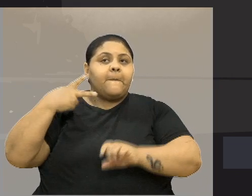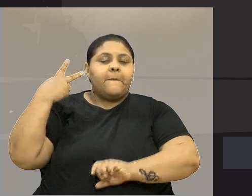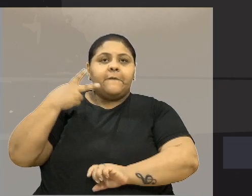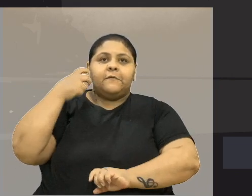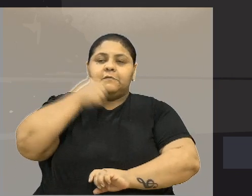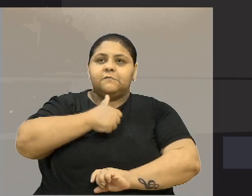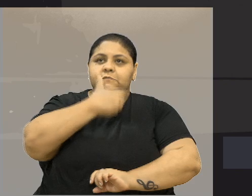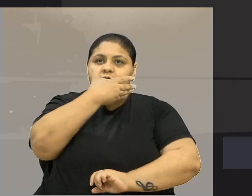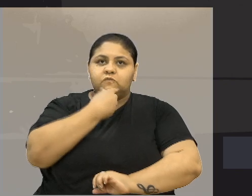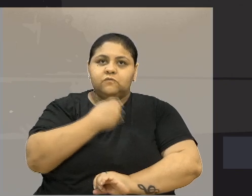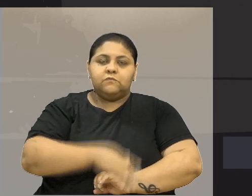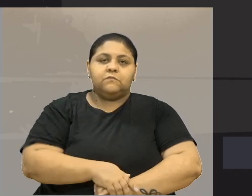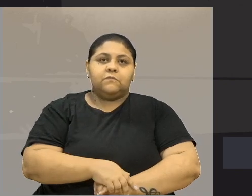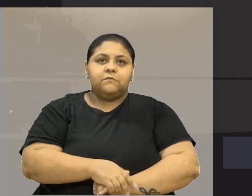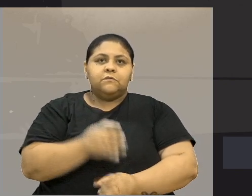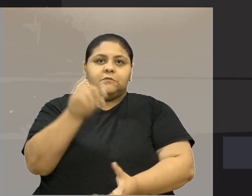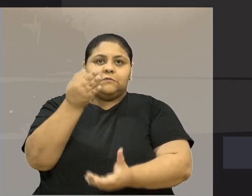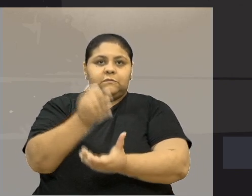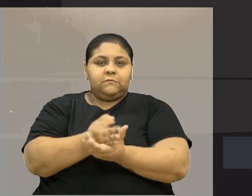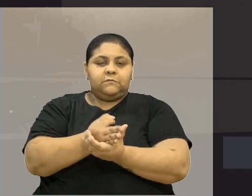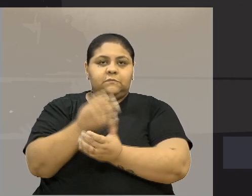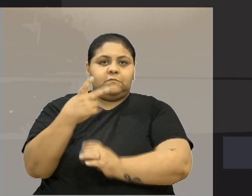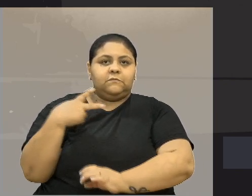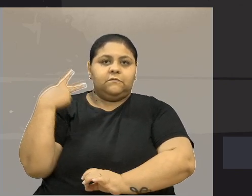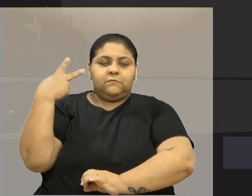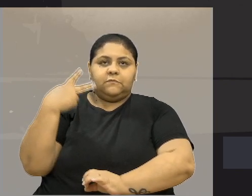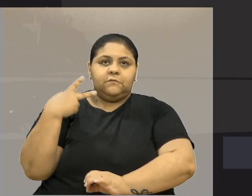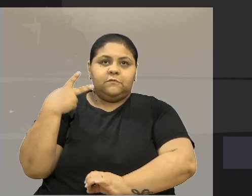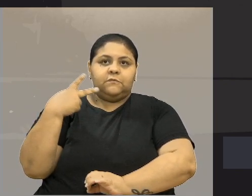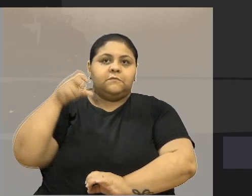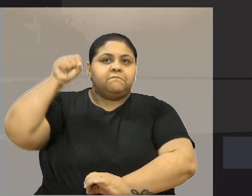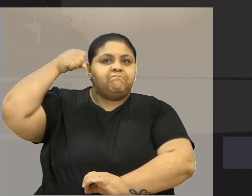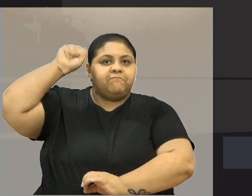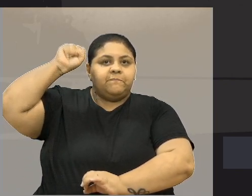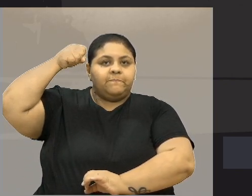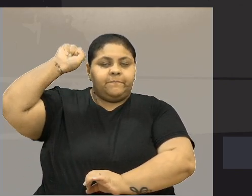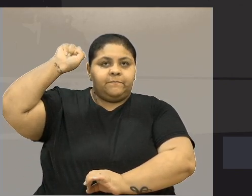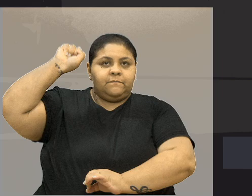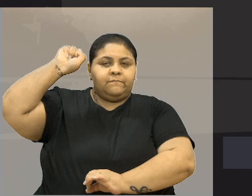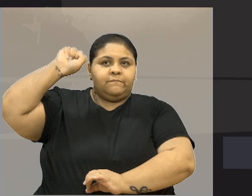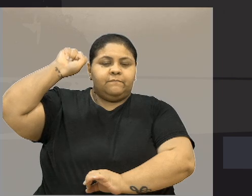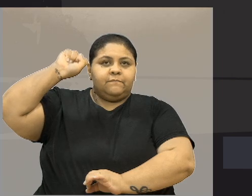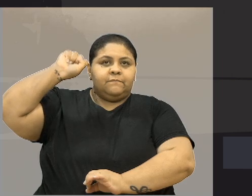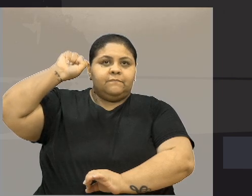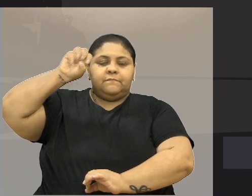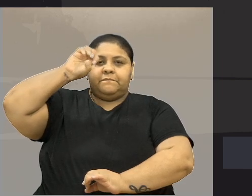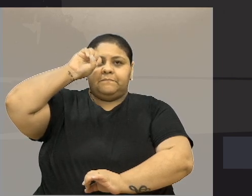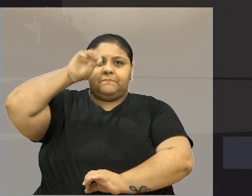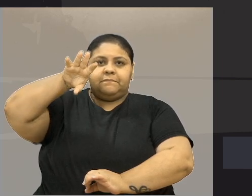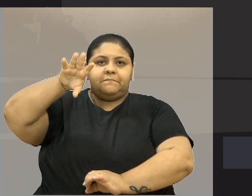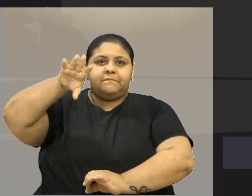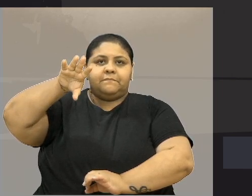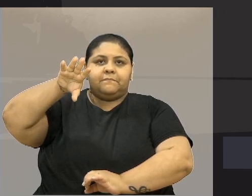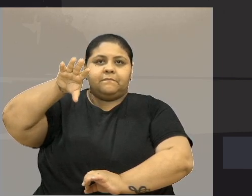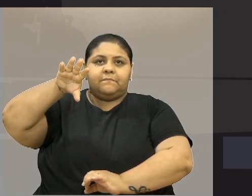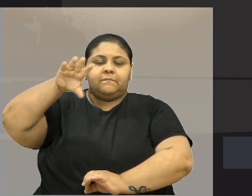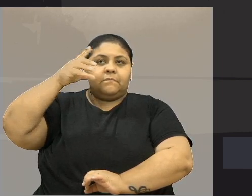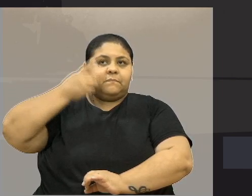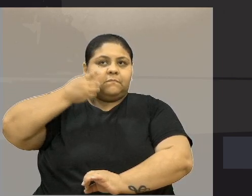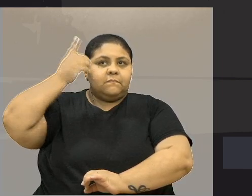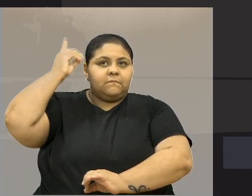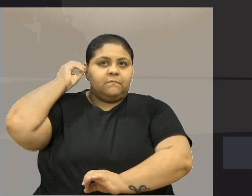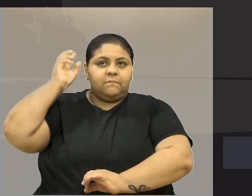vereadores, com ausência do vereador Clóvis Xuxa e vereador Fiúza e vereador Lucas Dill.